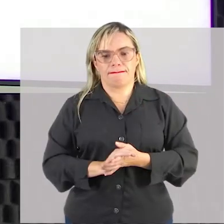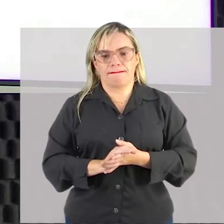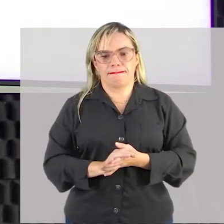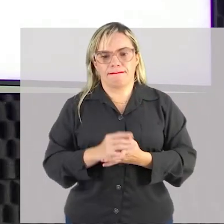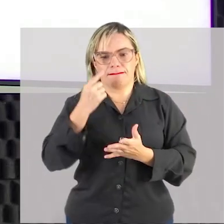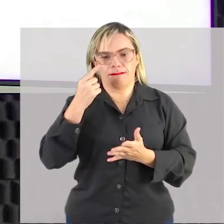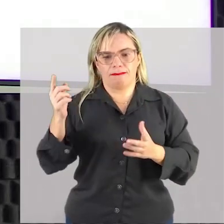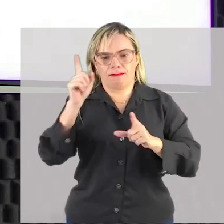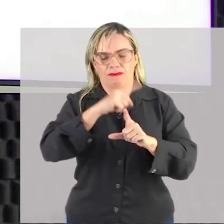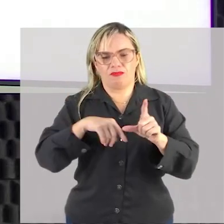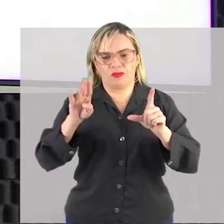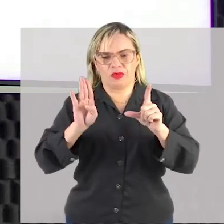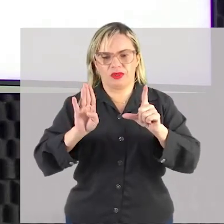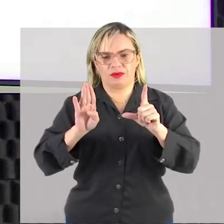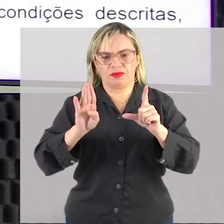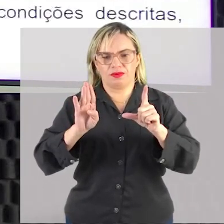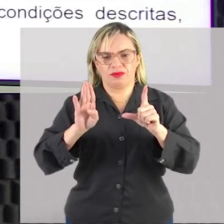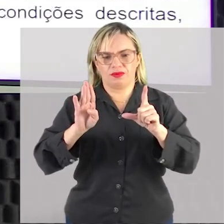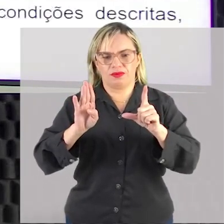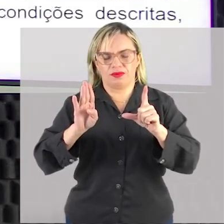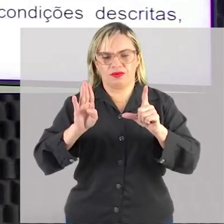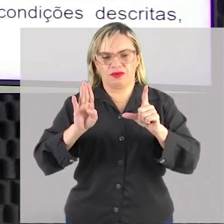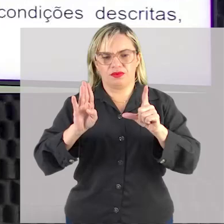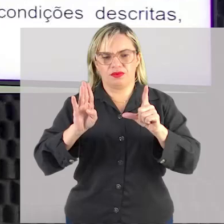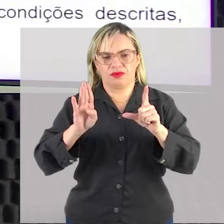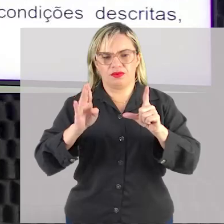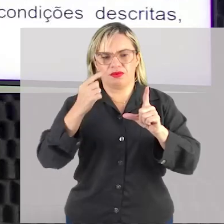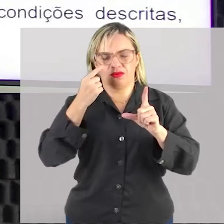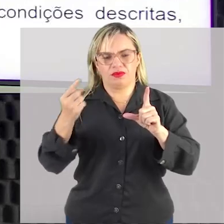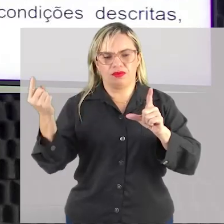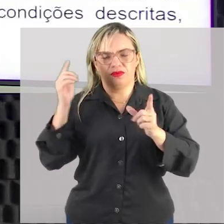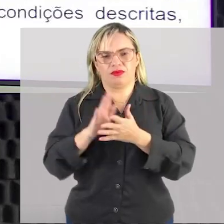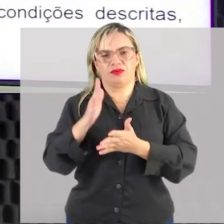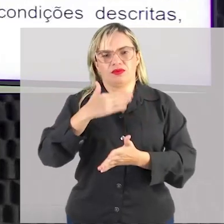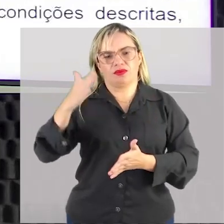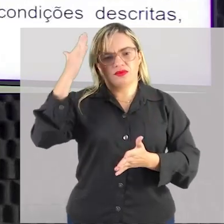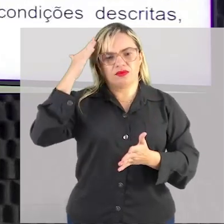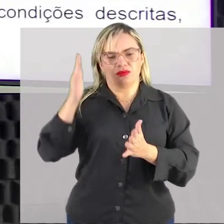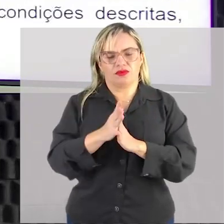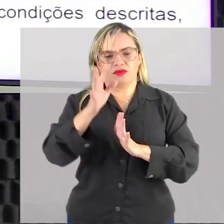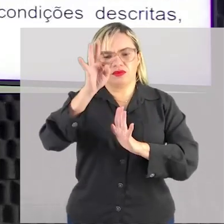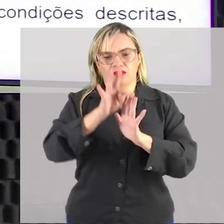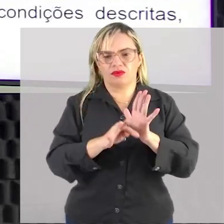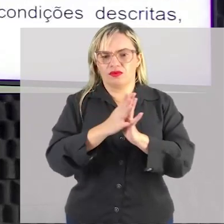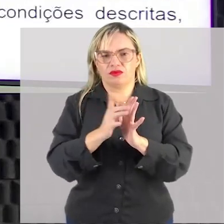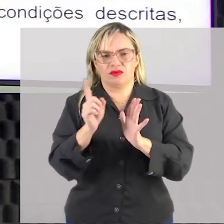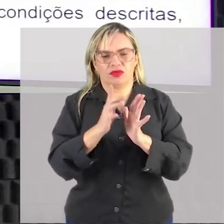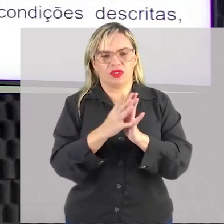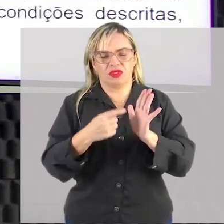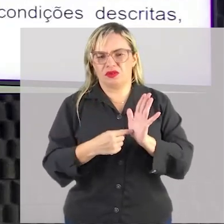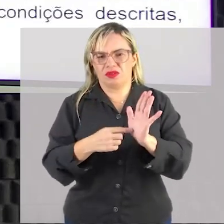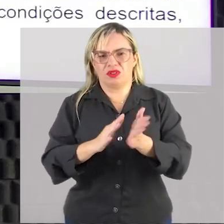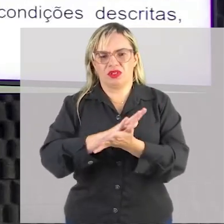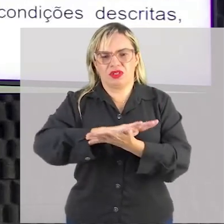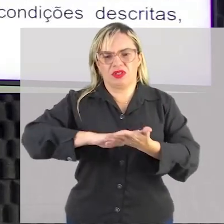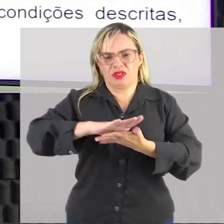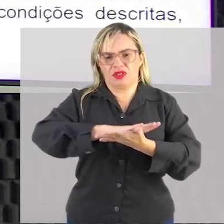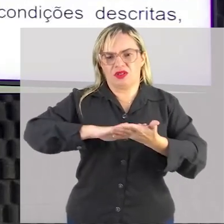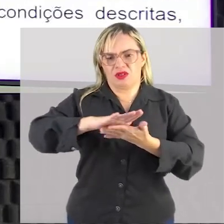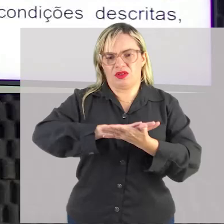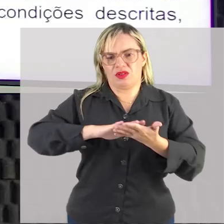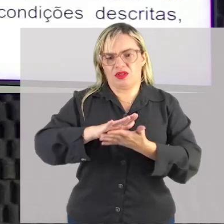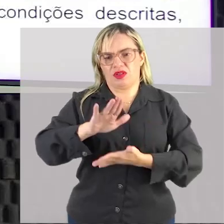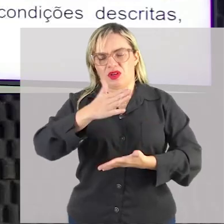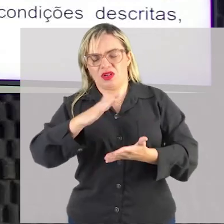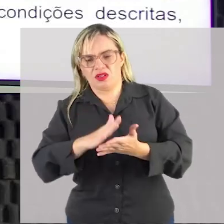A elevação da temperatura do recipiente. Olha só, tenta entender o texto. Ele não traz para você nada. Ele fala o seguinte, ó, às